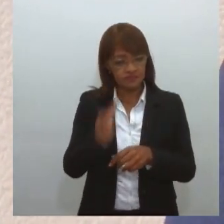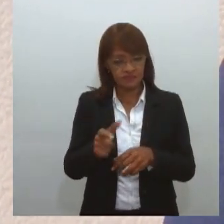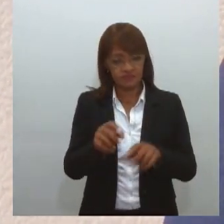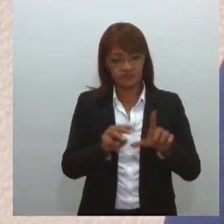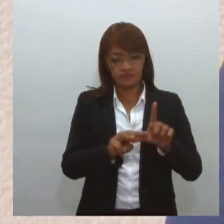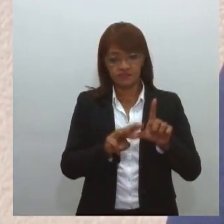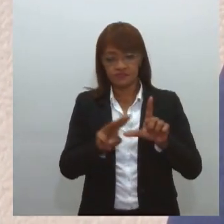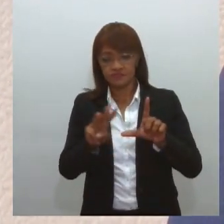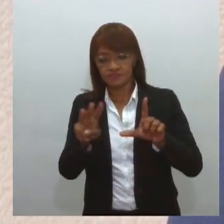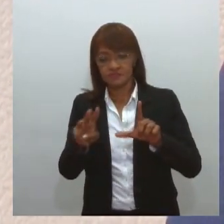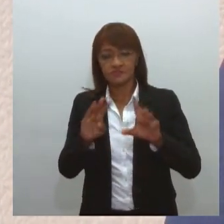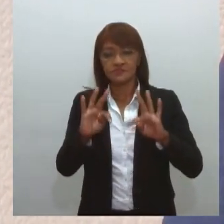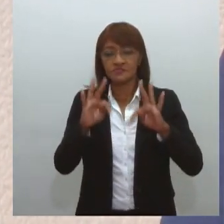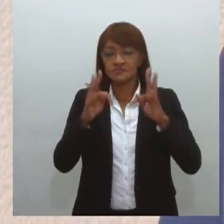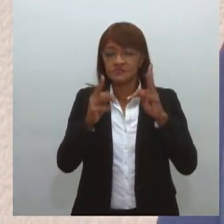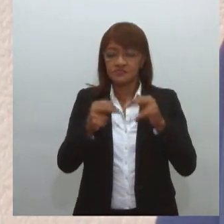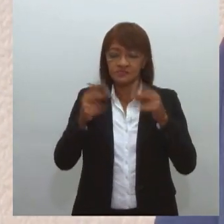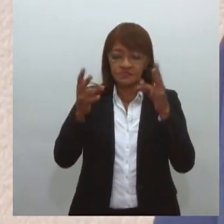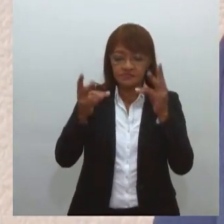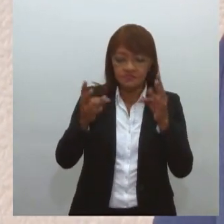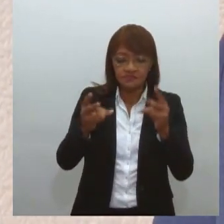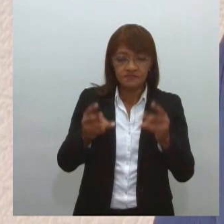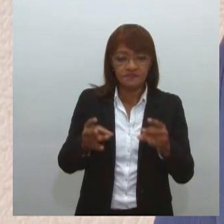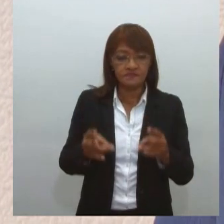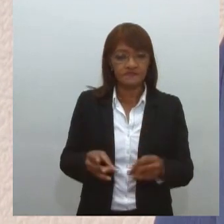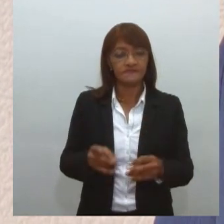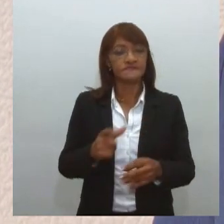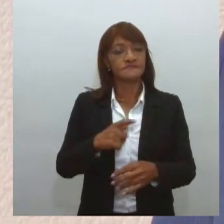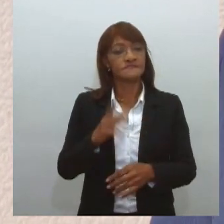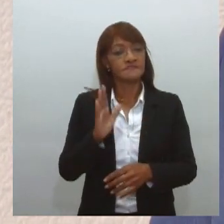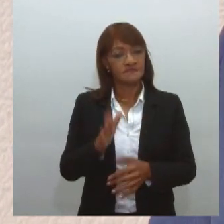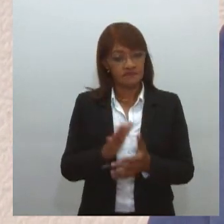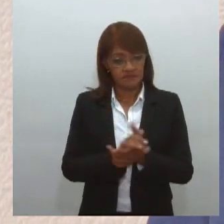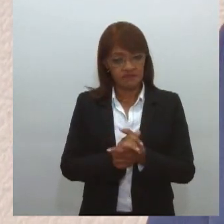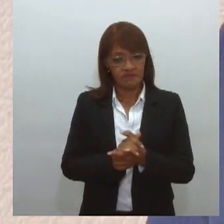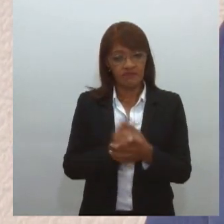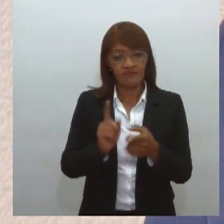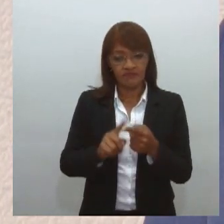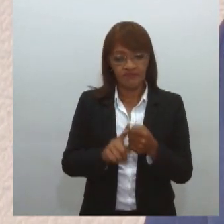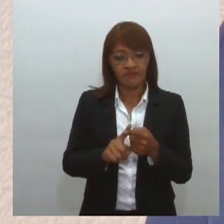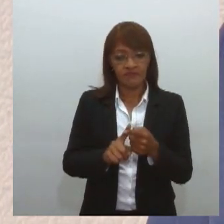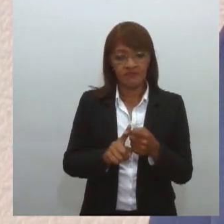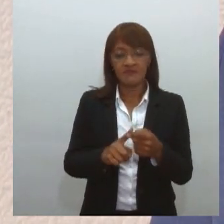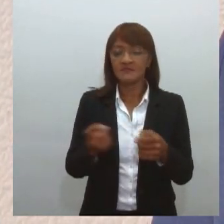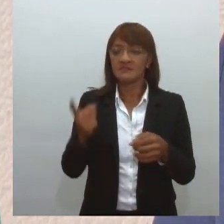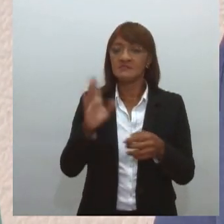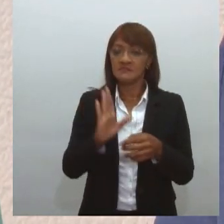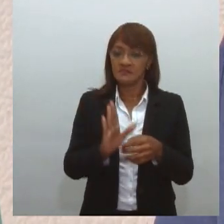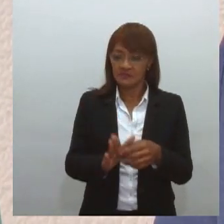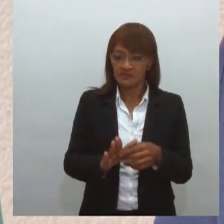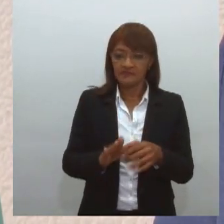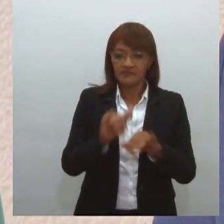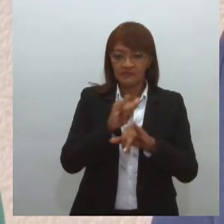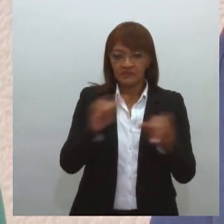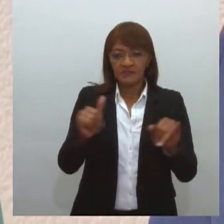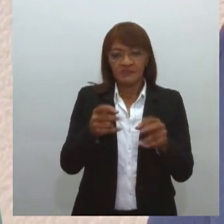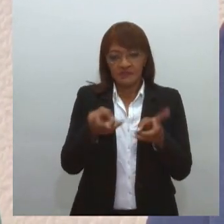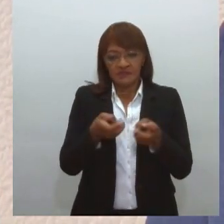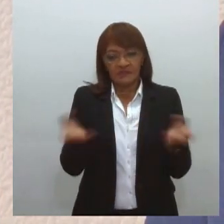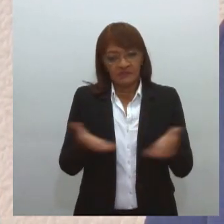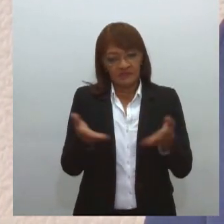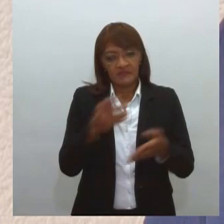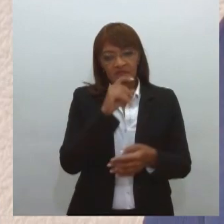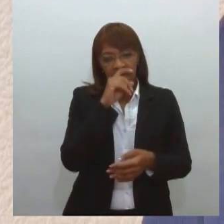tudo explicadinho, todas as datas, e é bom até não se perder nenhuma delas. Atentando somente agora para o próximo dia 6 de